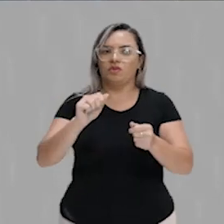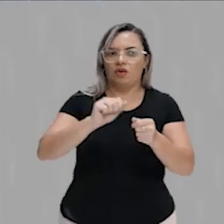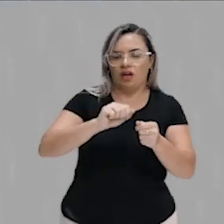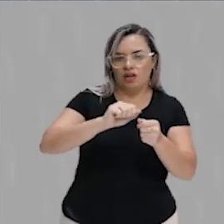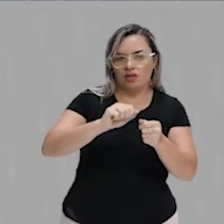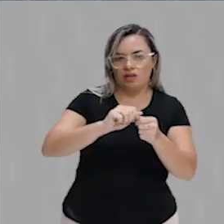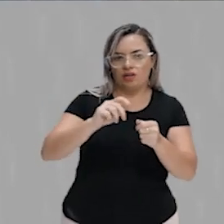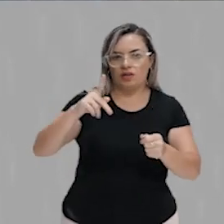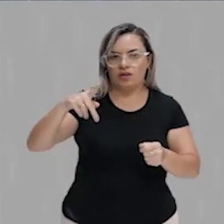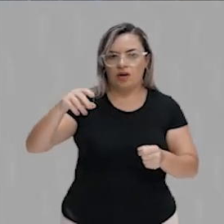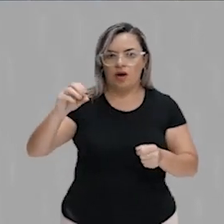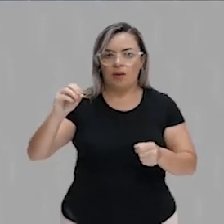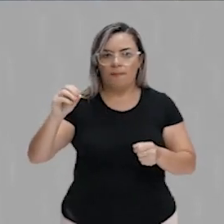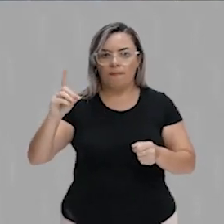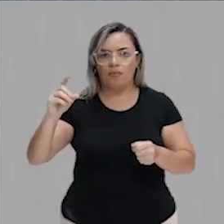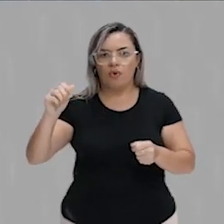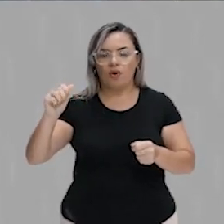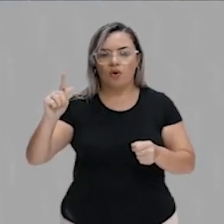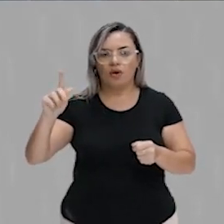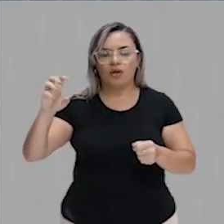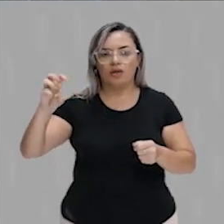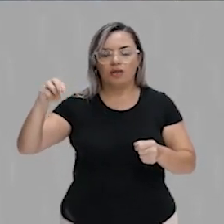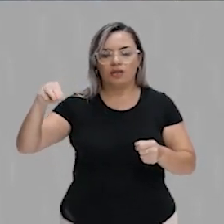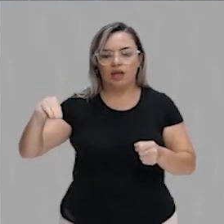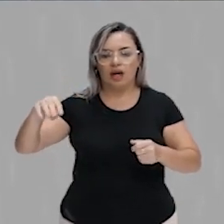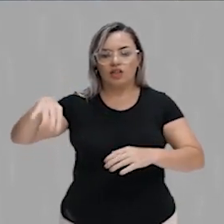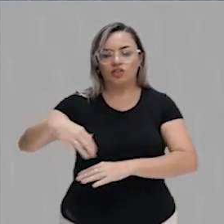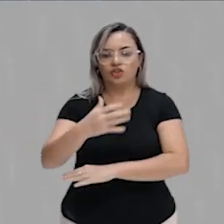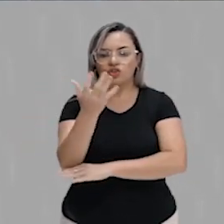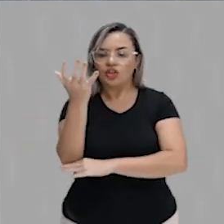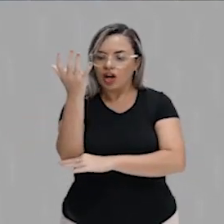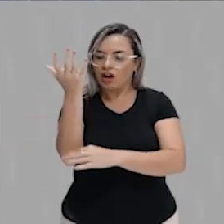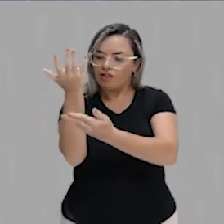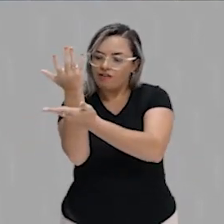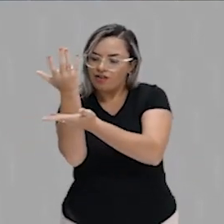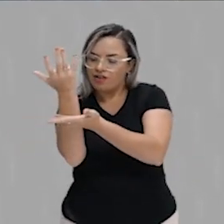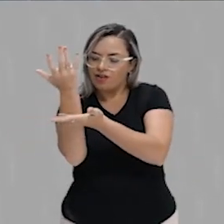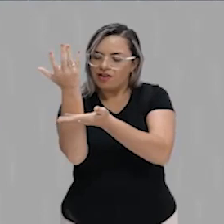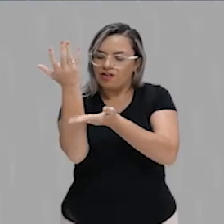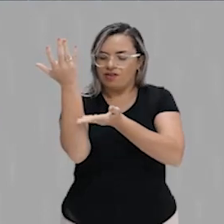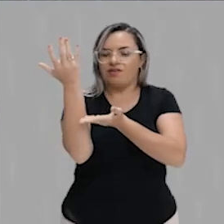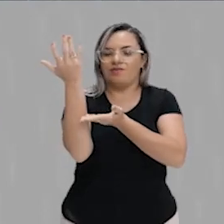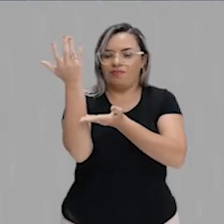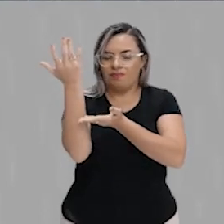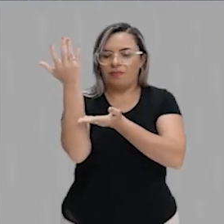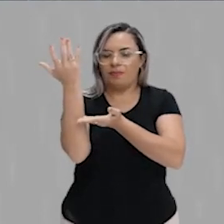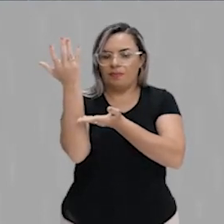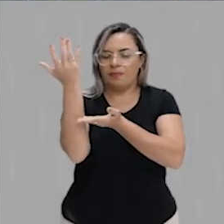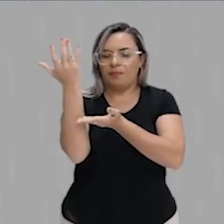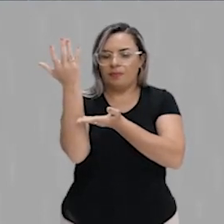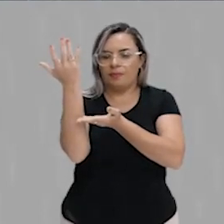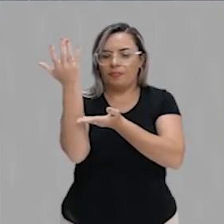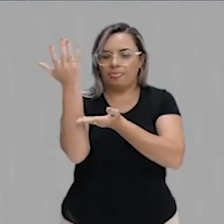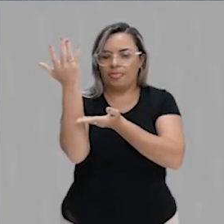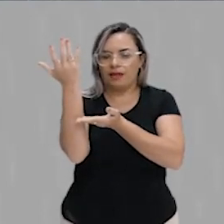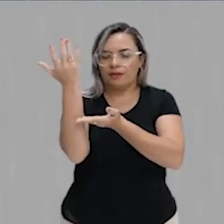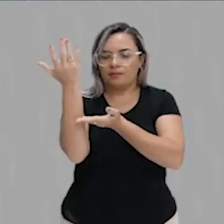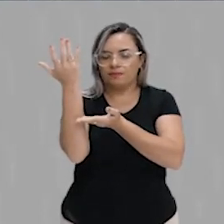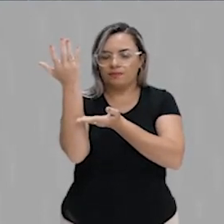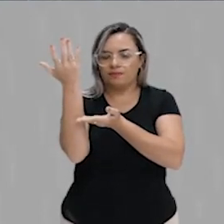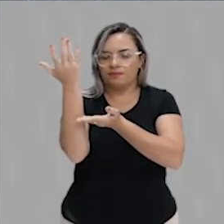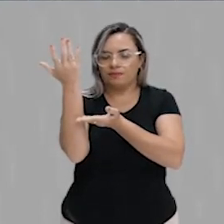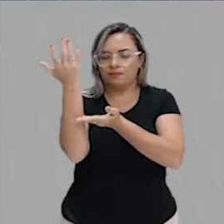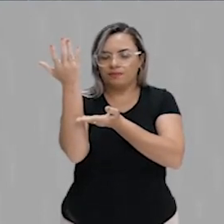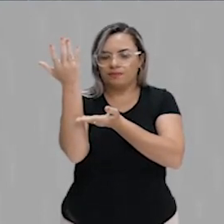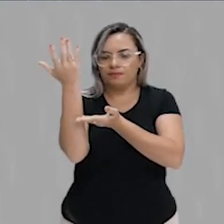árvores. Quando você corta a parte de cima, do meio, o molinho da planta, a planta ela vai ter a tendência de crescer